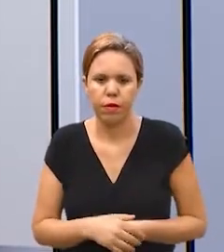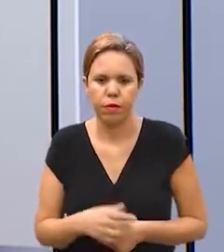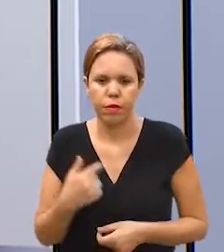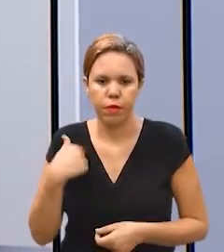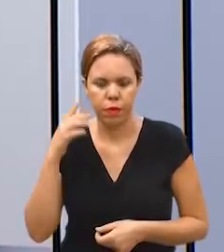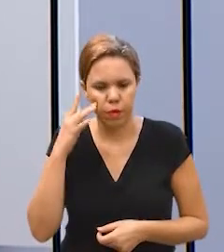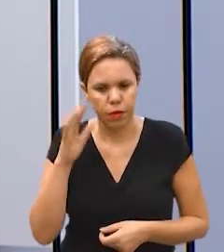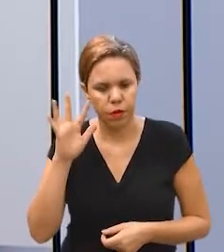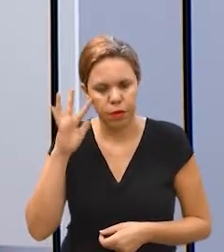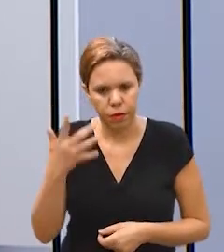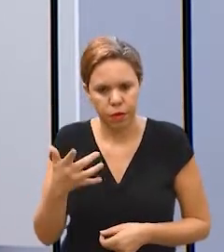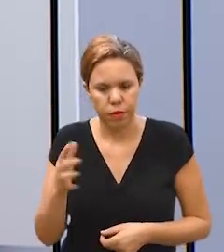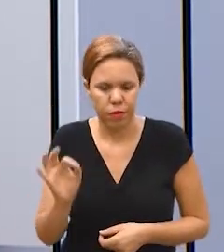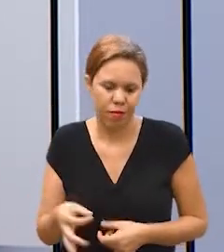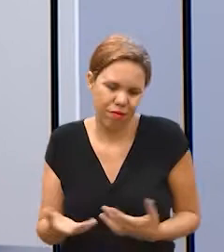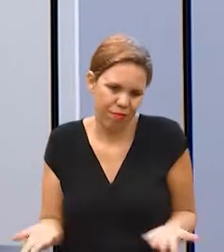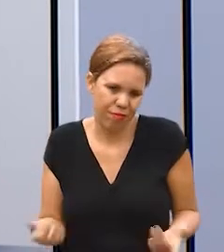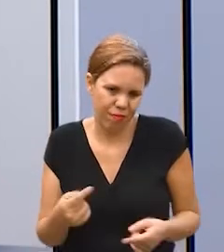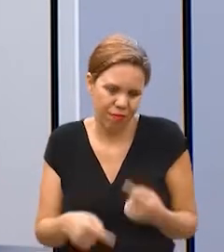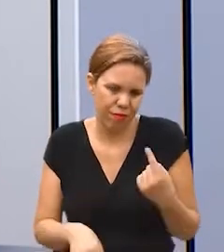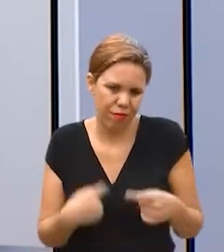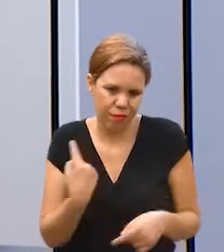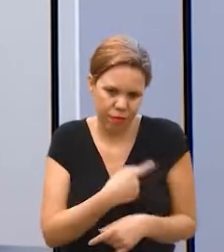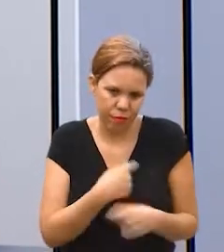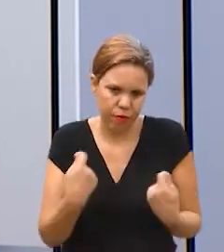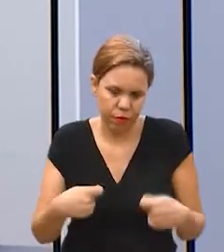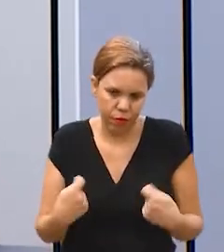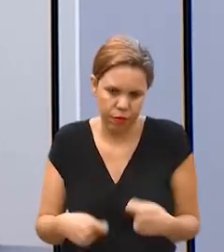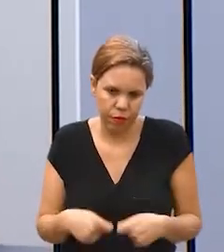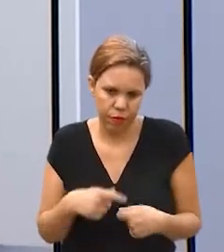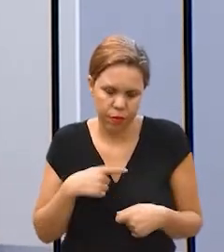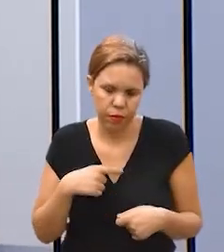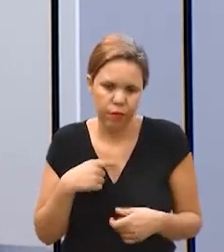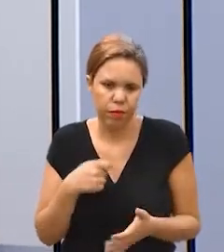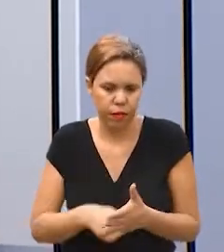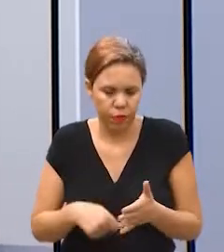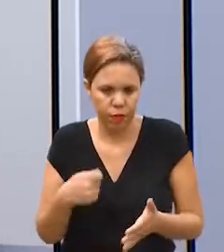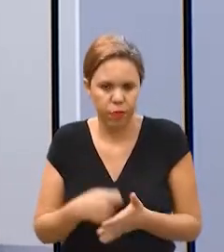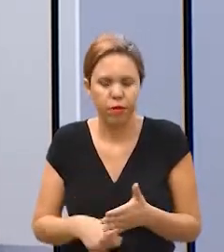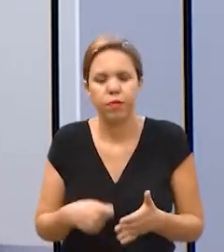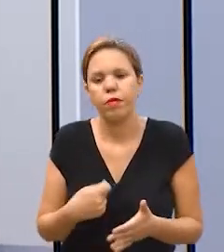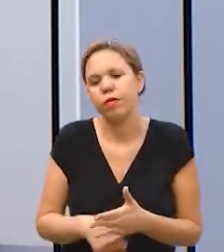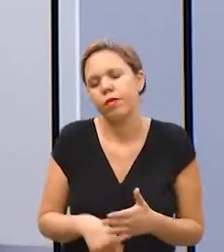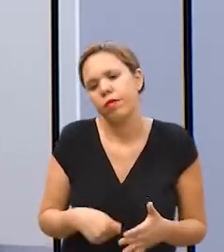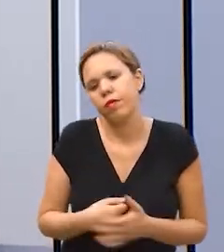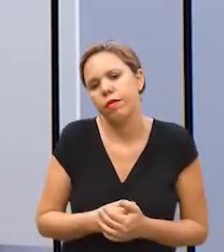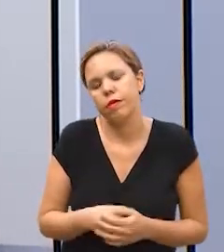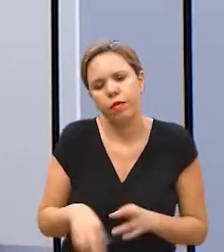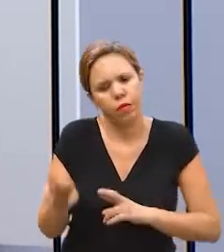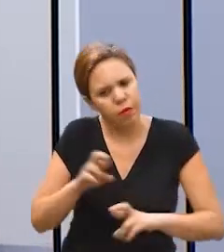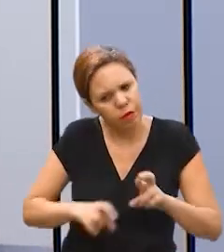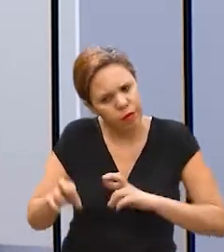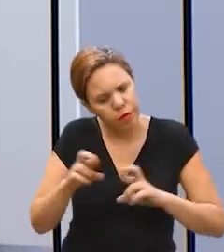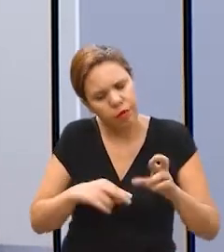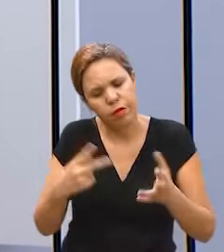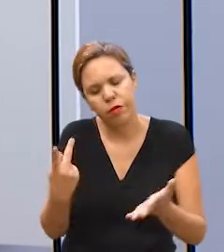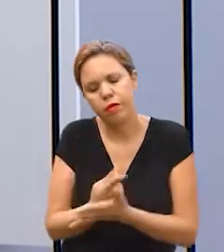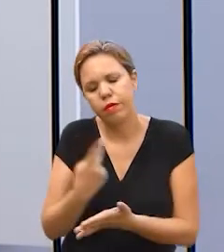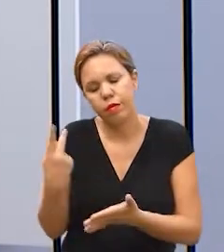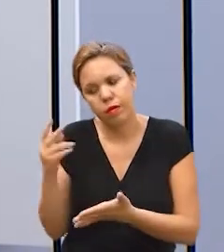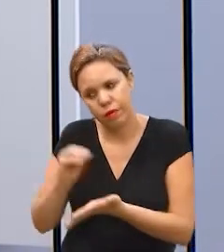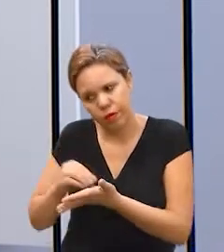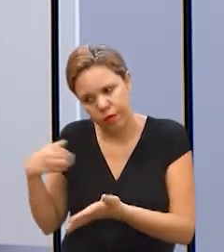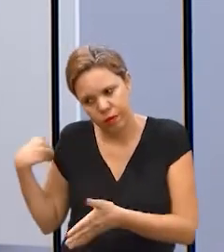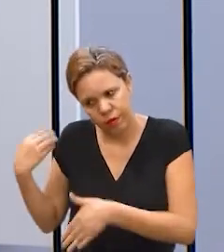solução mais correta. Eu acho que nós precisamos persistir, inovar, verificar os nossos erros, ter um